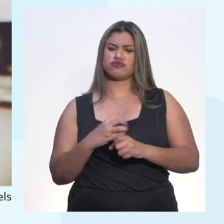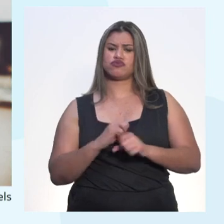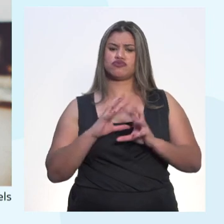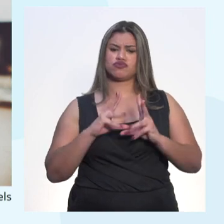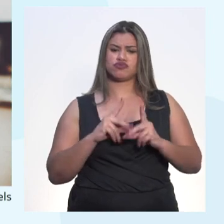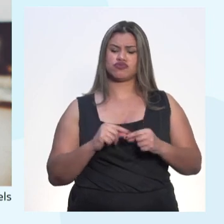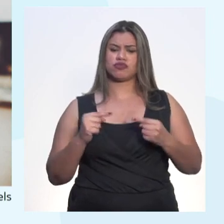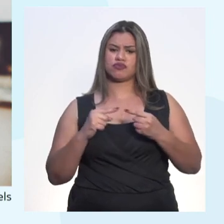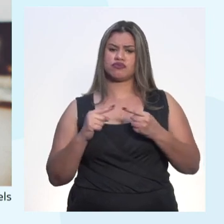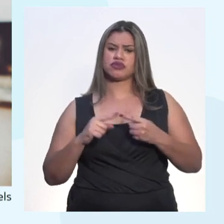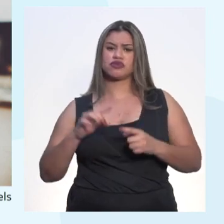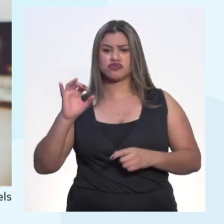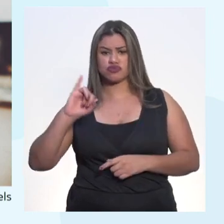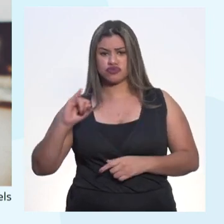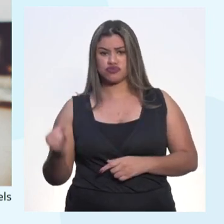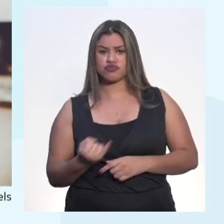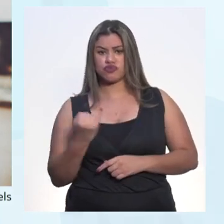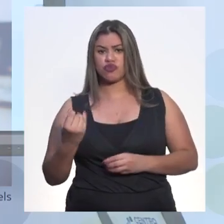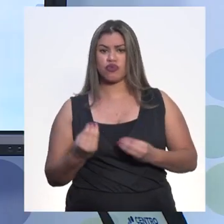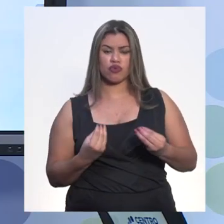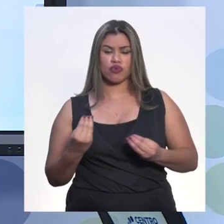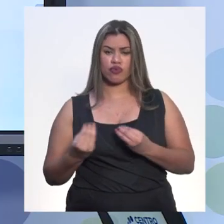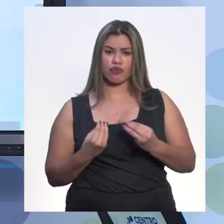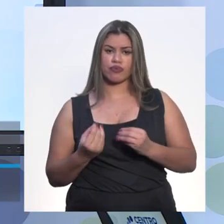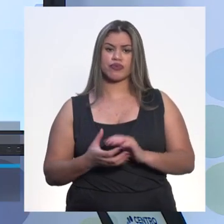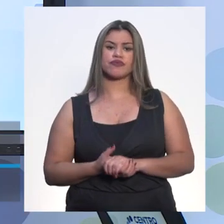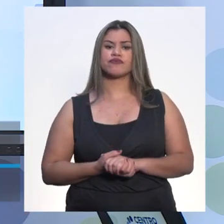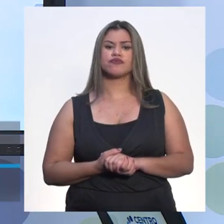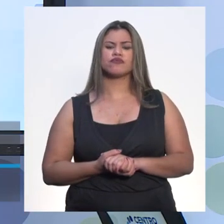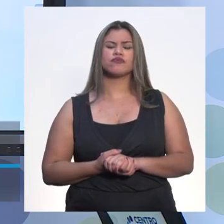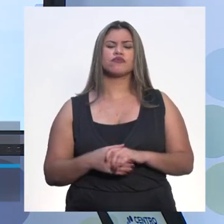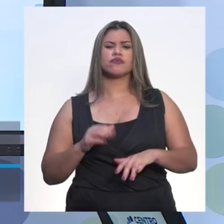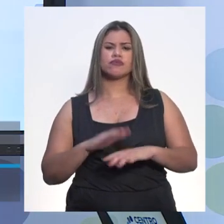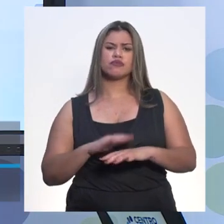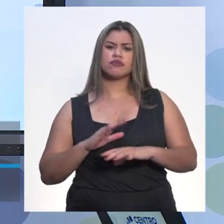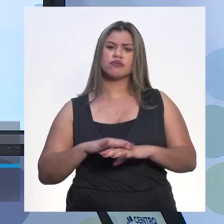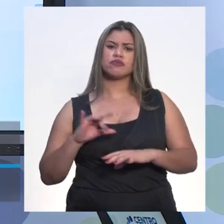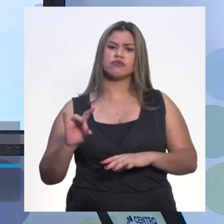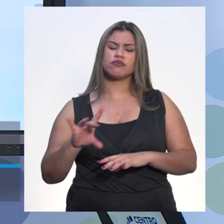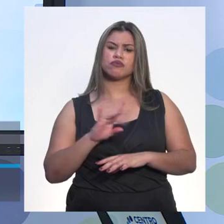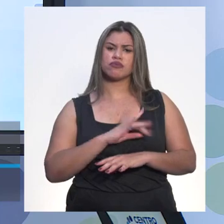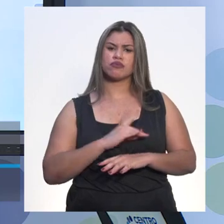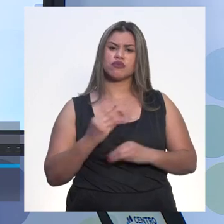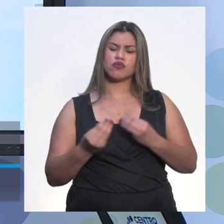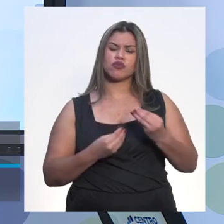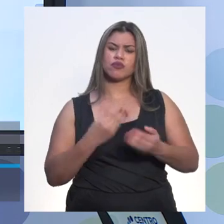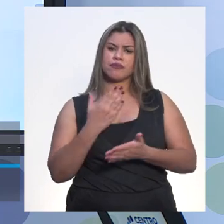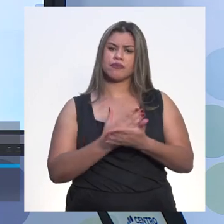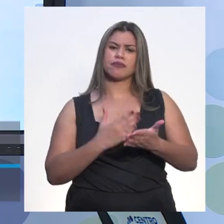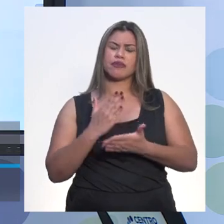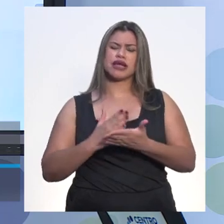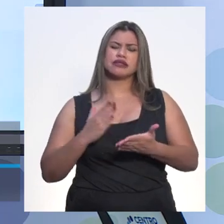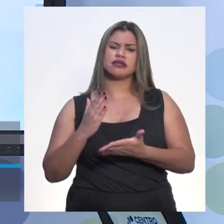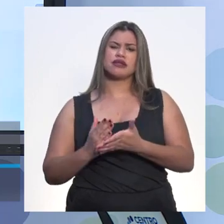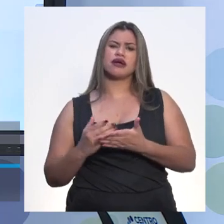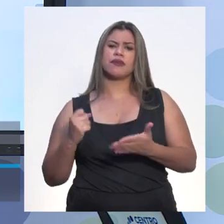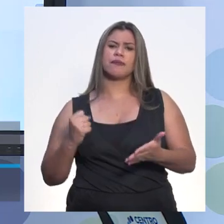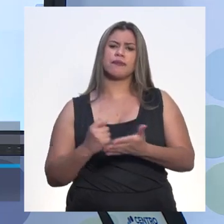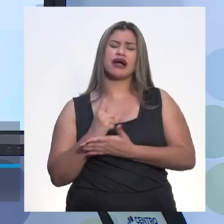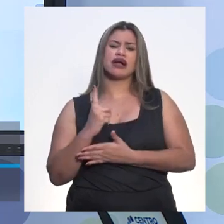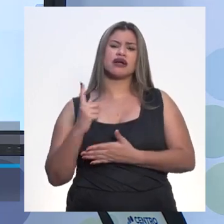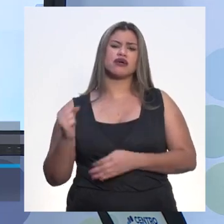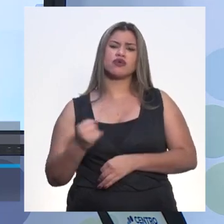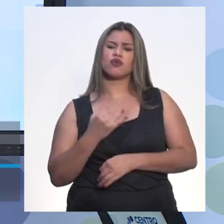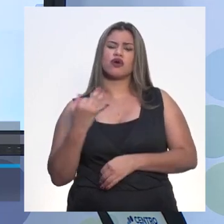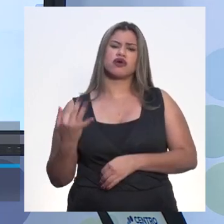vocês resolveriam isso? Como que vocês fariam para descobrir, já que vai pagar parcelado, quanto que vocês vão ter